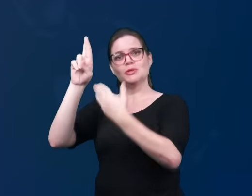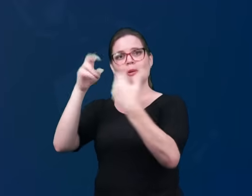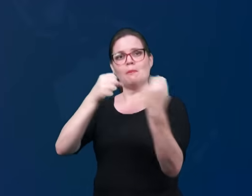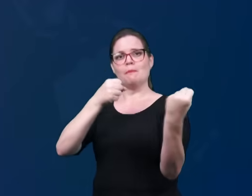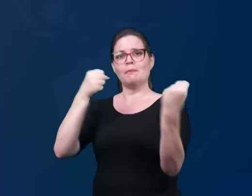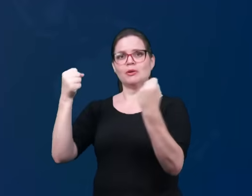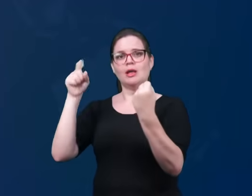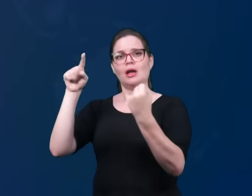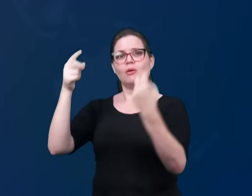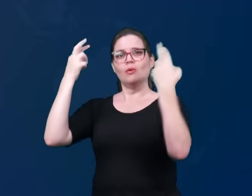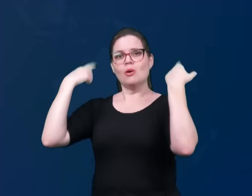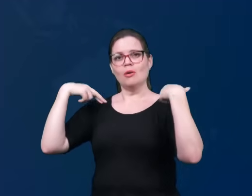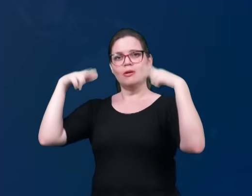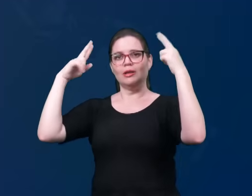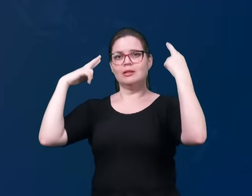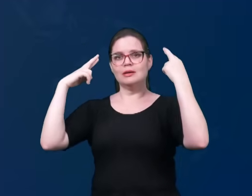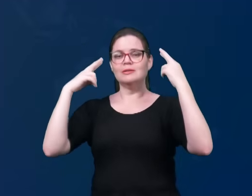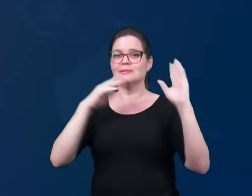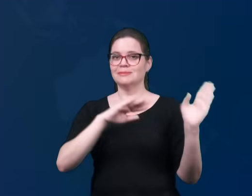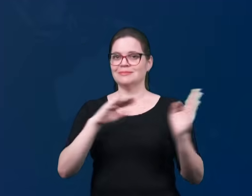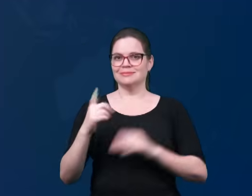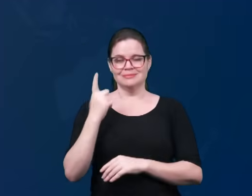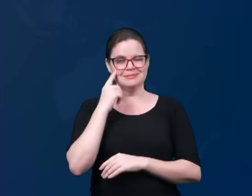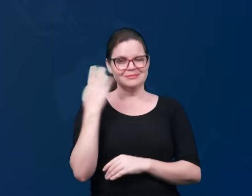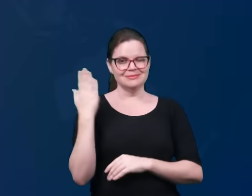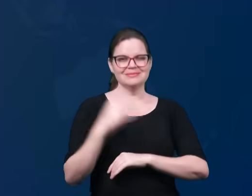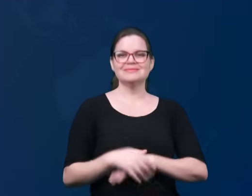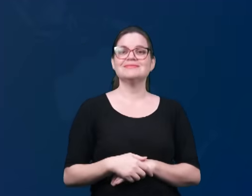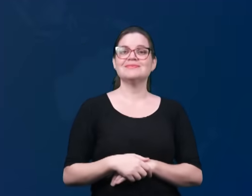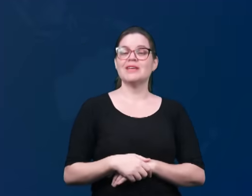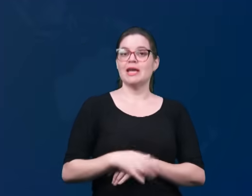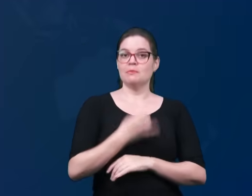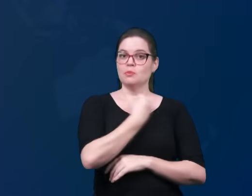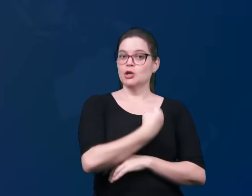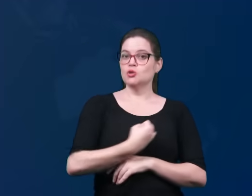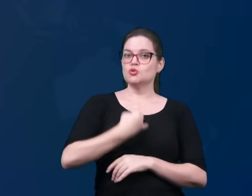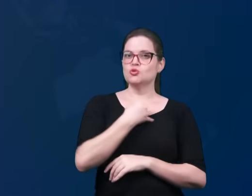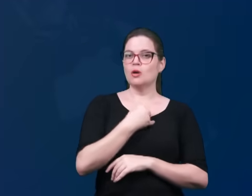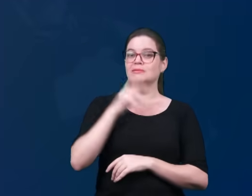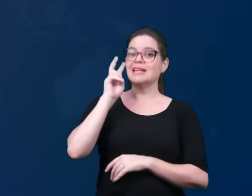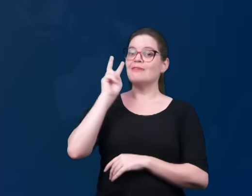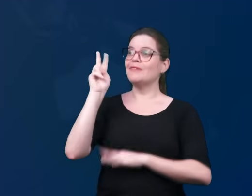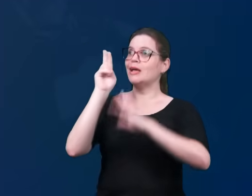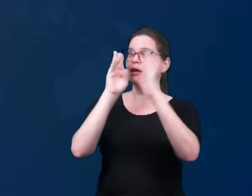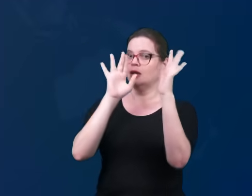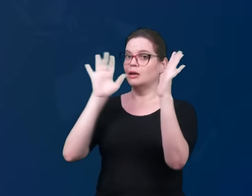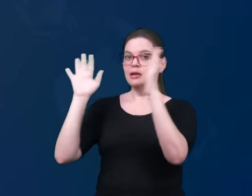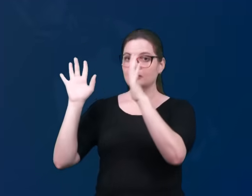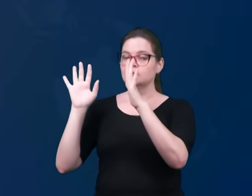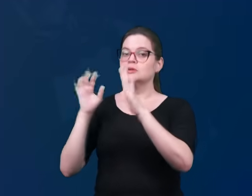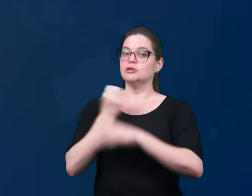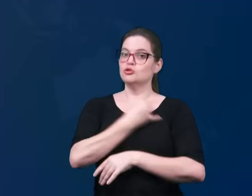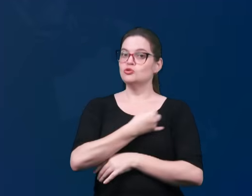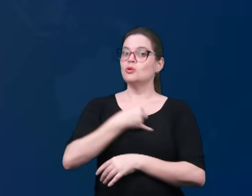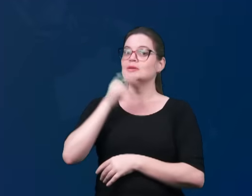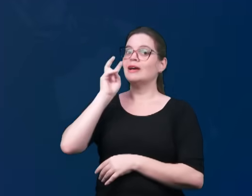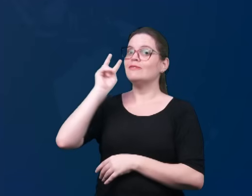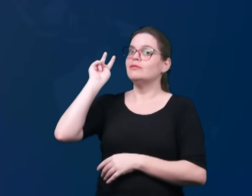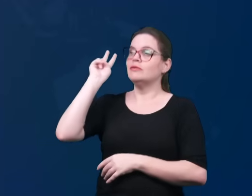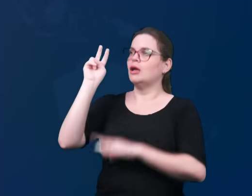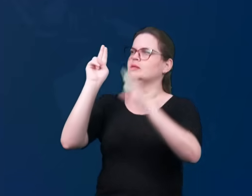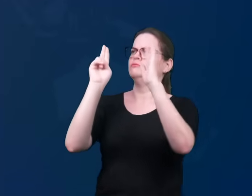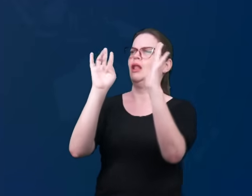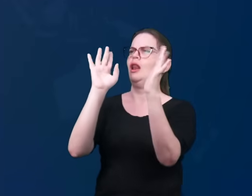o Cordeiro. Maravilha, hein? Porque aqui a visão, importante também fazer essa referência, o apóstolo